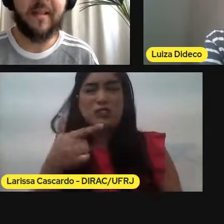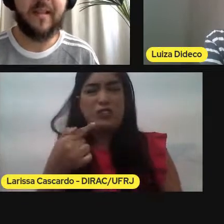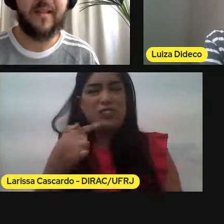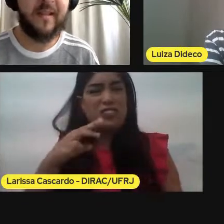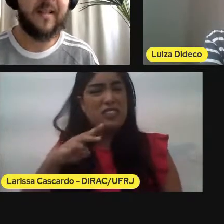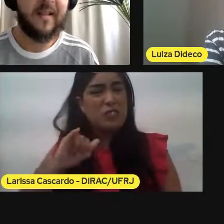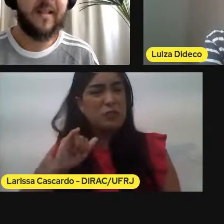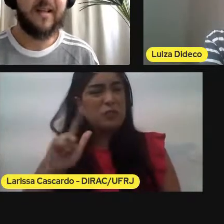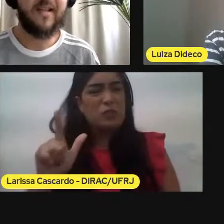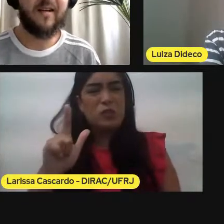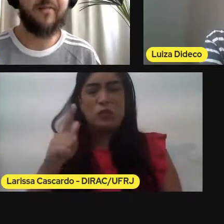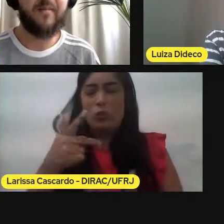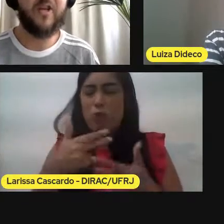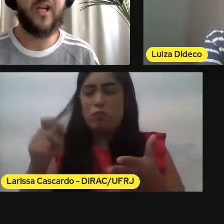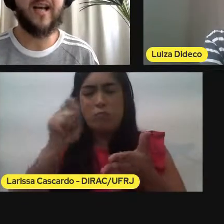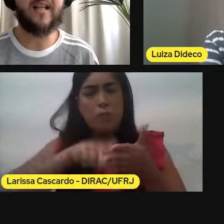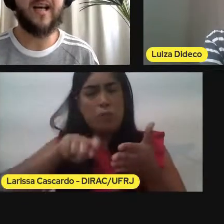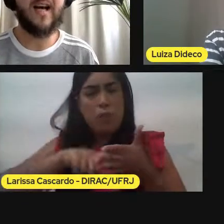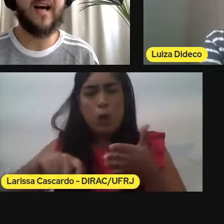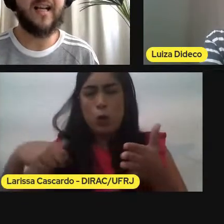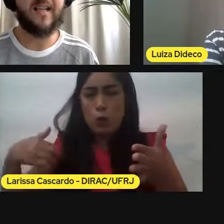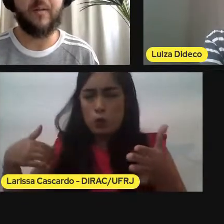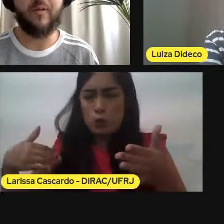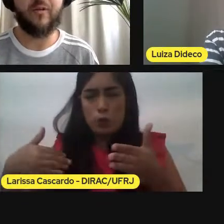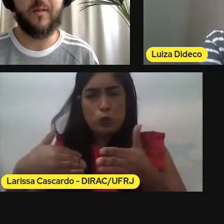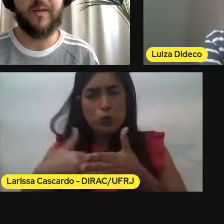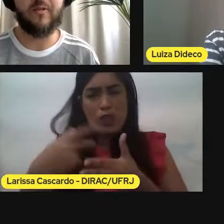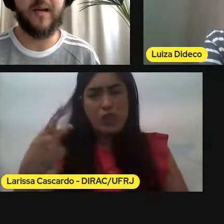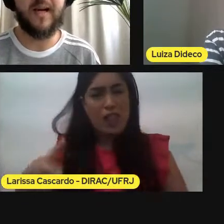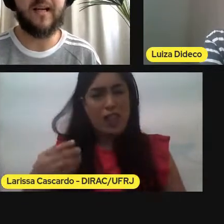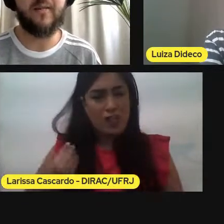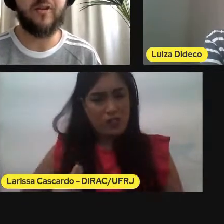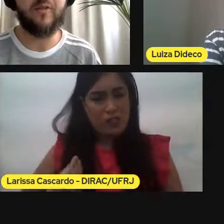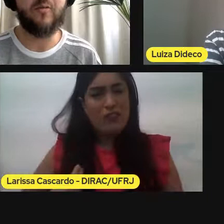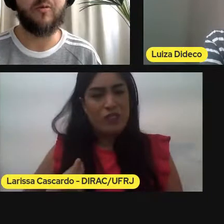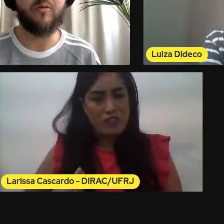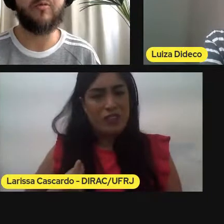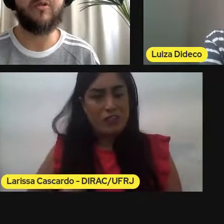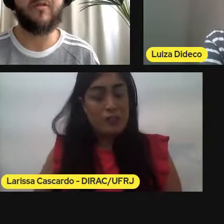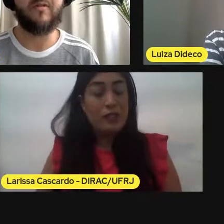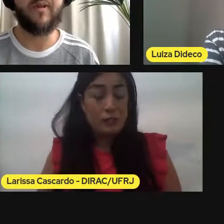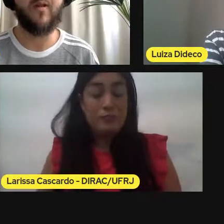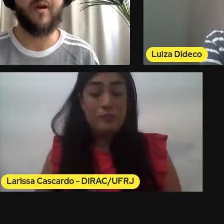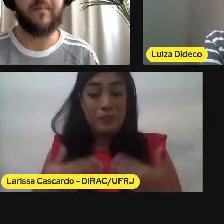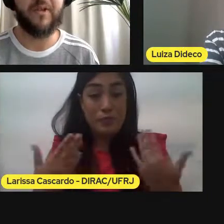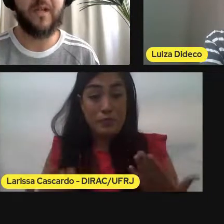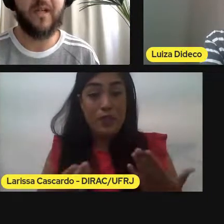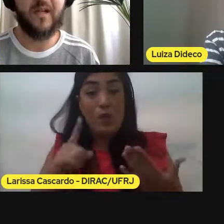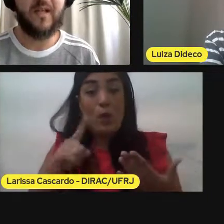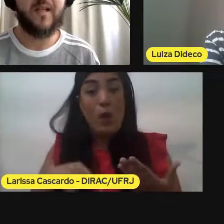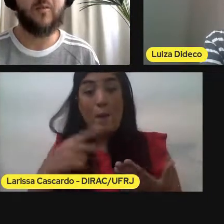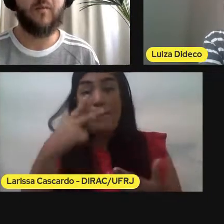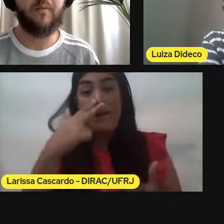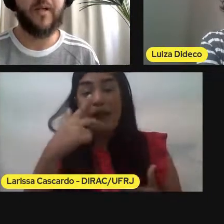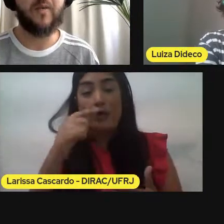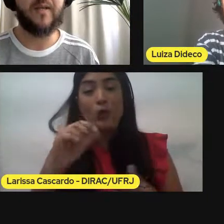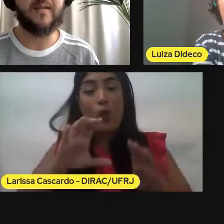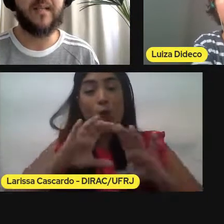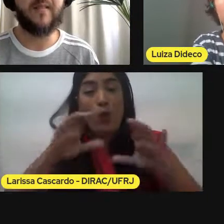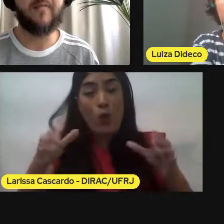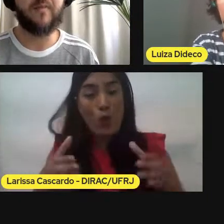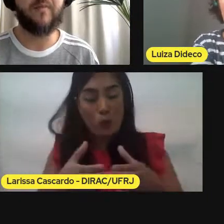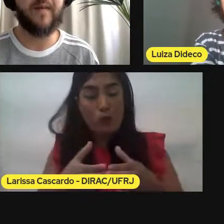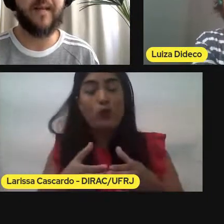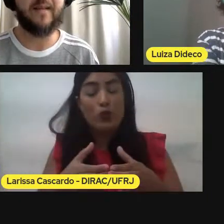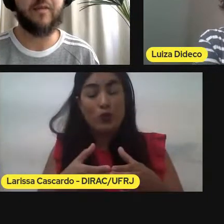Quer dizer que, na famigerada arca, que hoje não é mais uma arca, hoje é um conjunto de envelopes que compõem